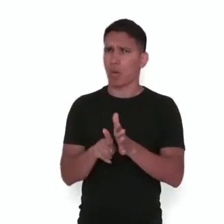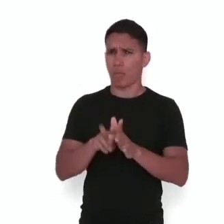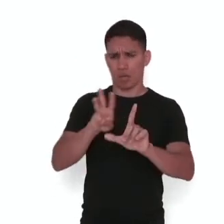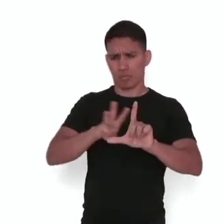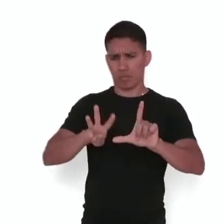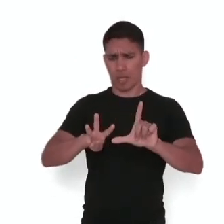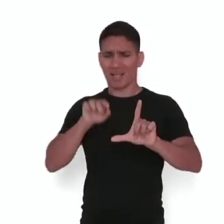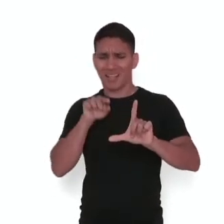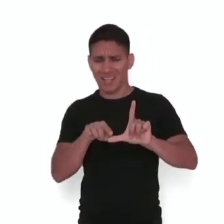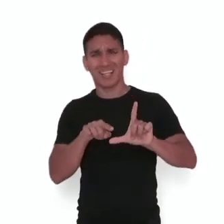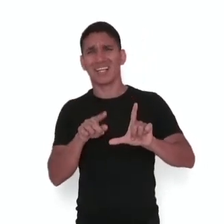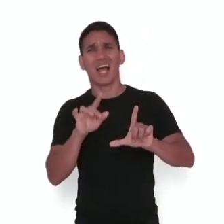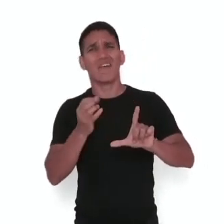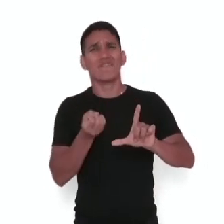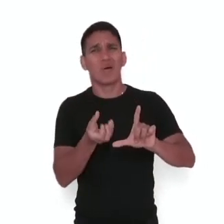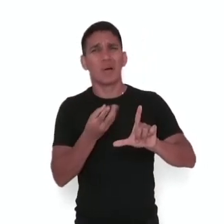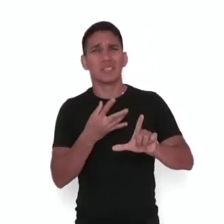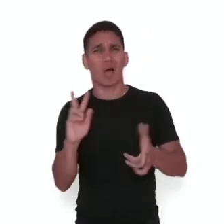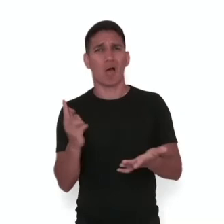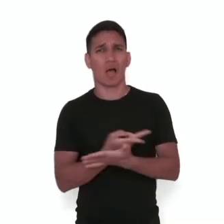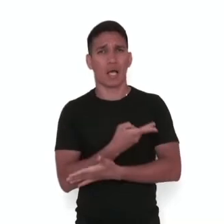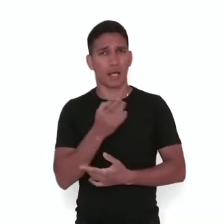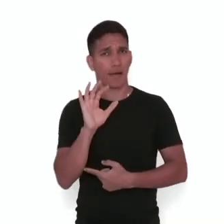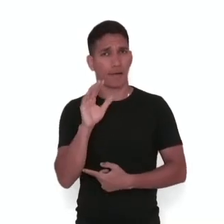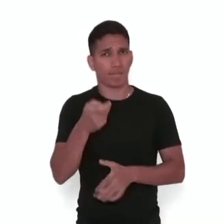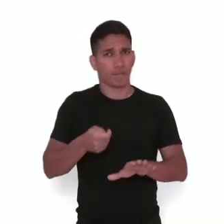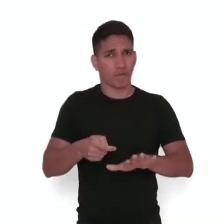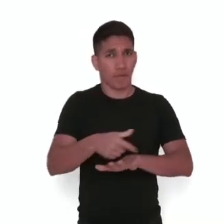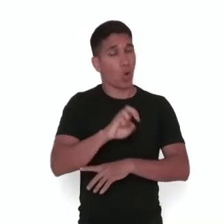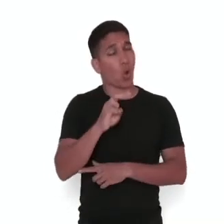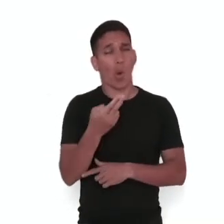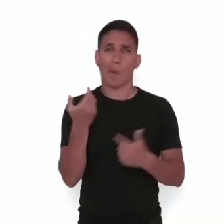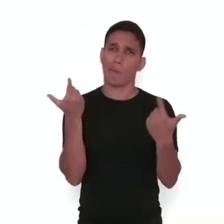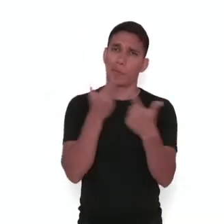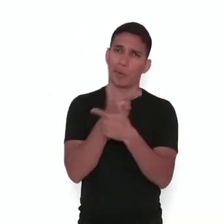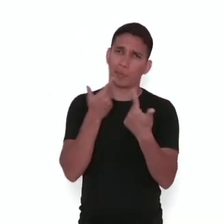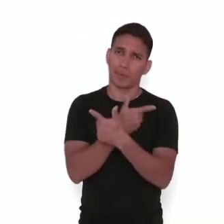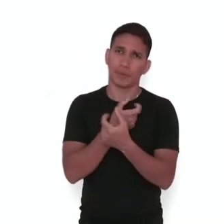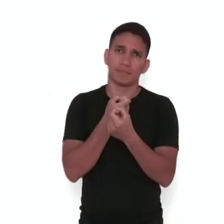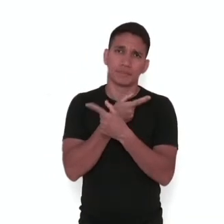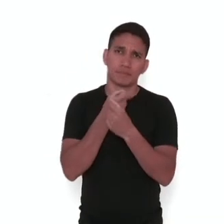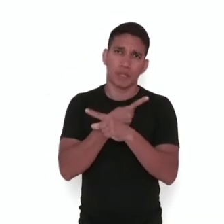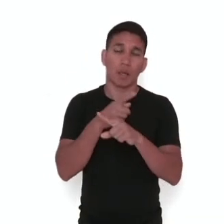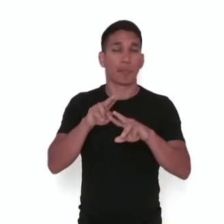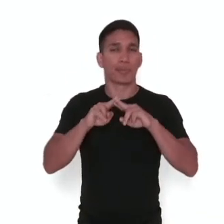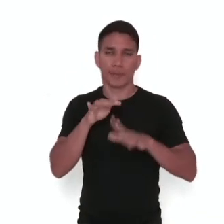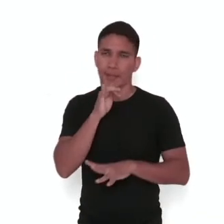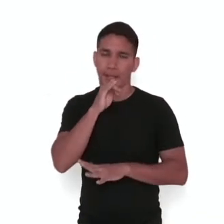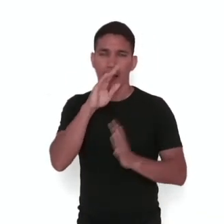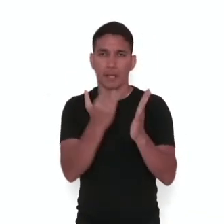notícias falsas ou de um conteúdo exclusivamente humorístico, como o site sensacionalista.